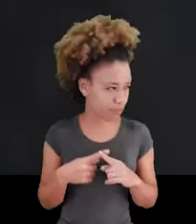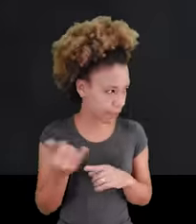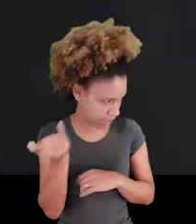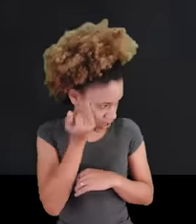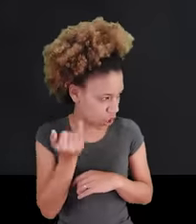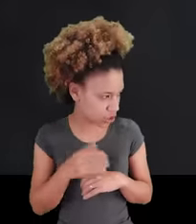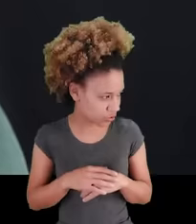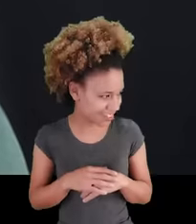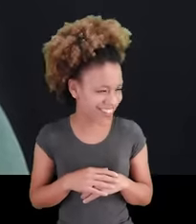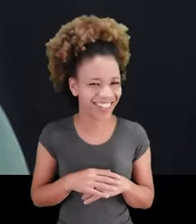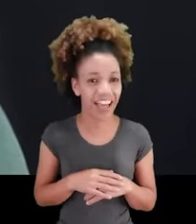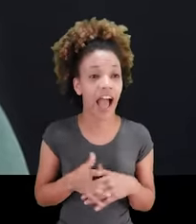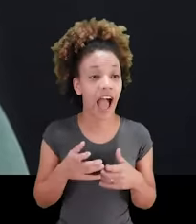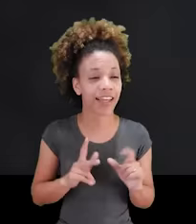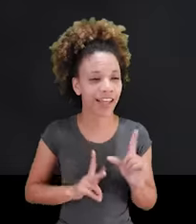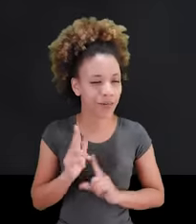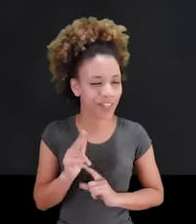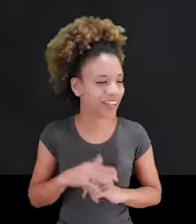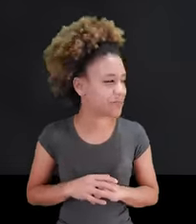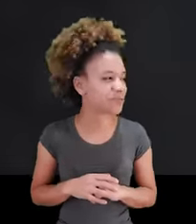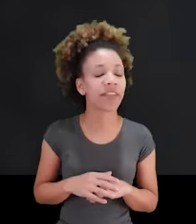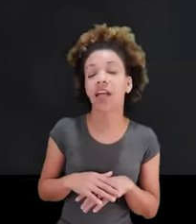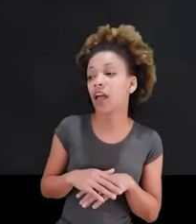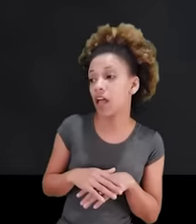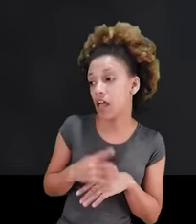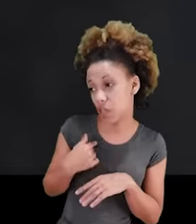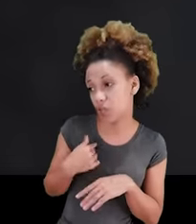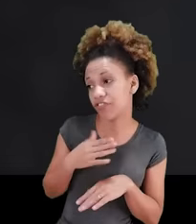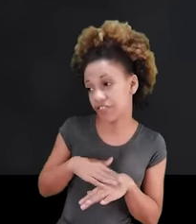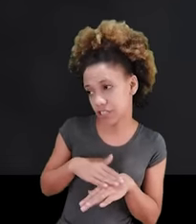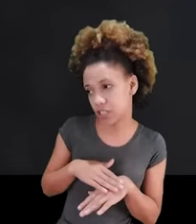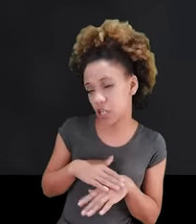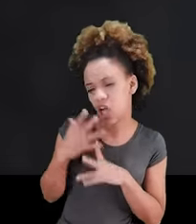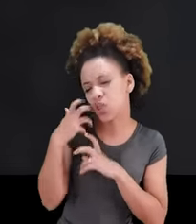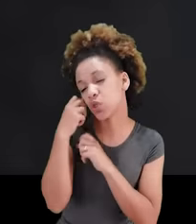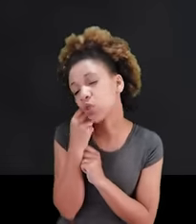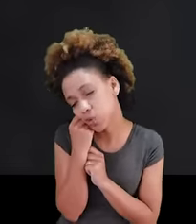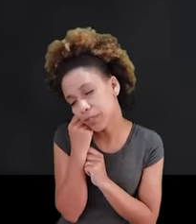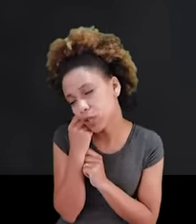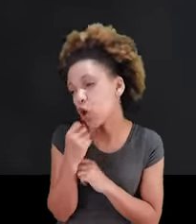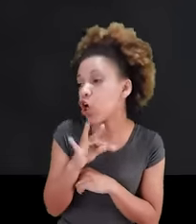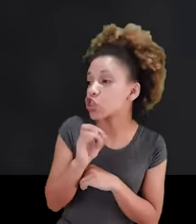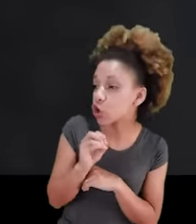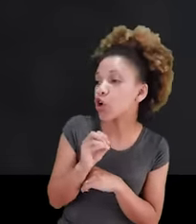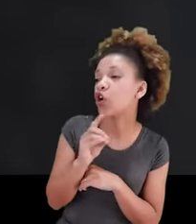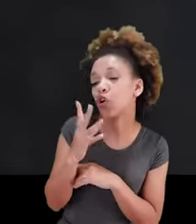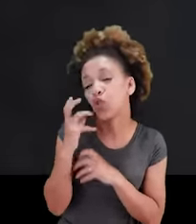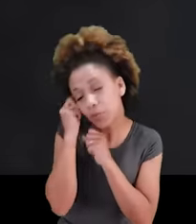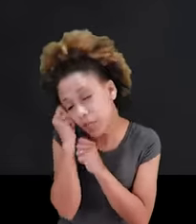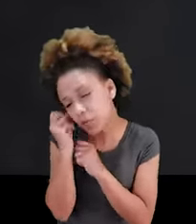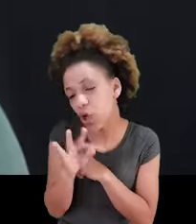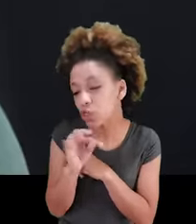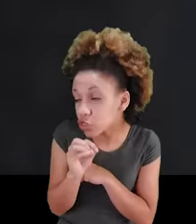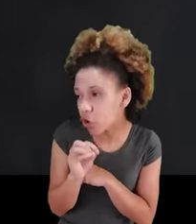preguiçosos. Que não, porque são... Falou, e aí eles querem encurtar. Eu vou fazendo, tô dormindo. Estou dormindo aqui, que eles falam, os lentejanos falam desta